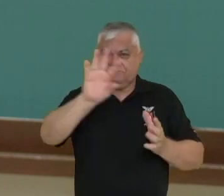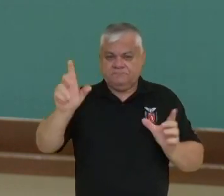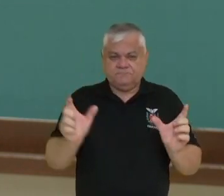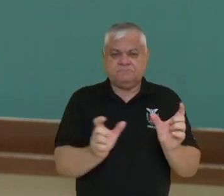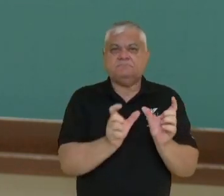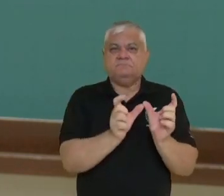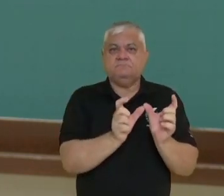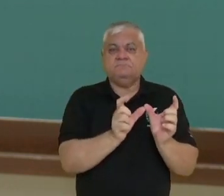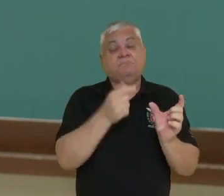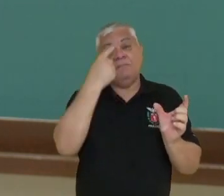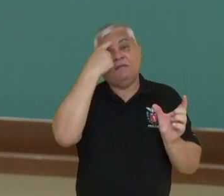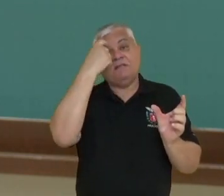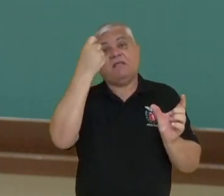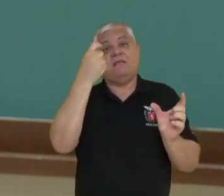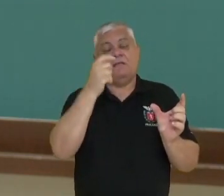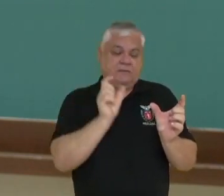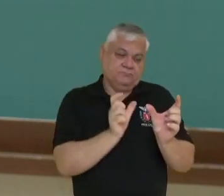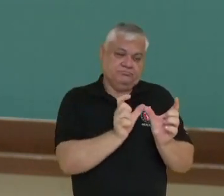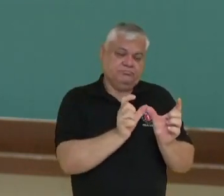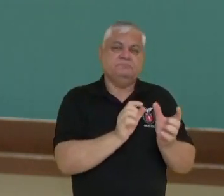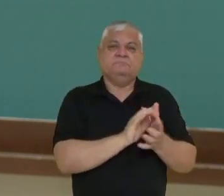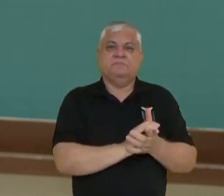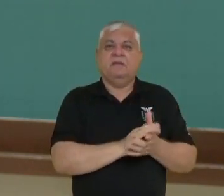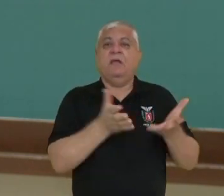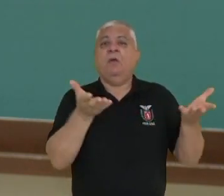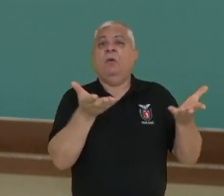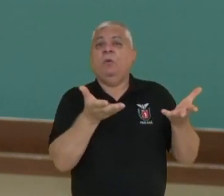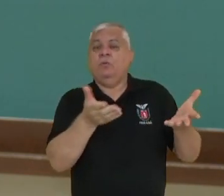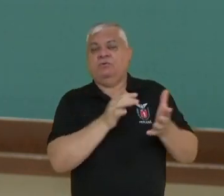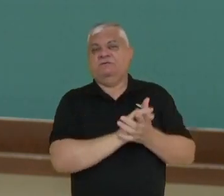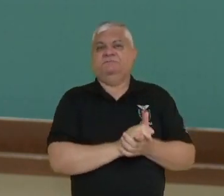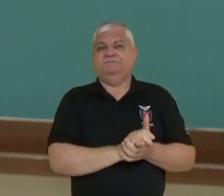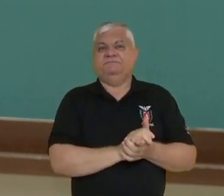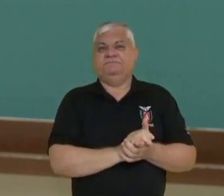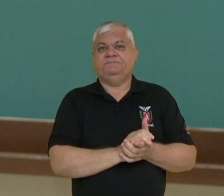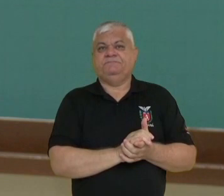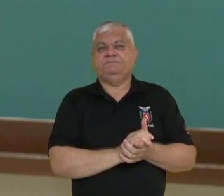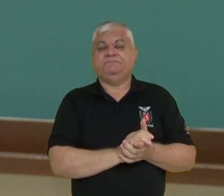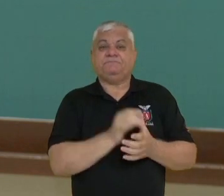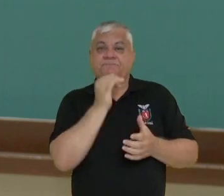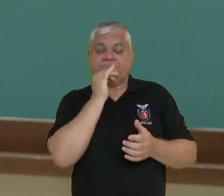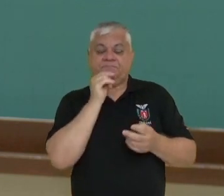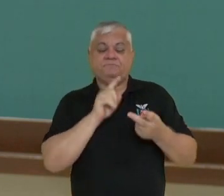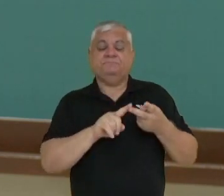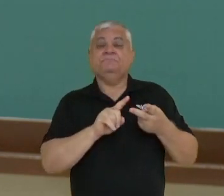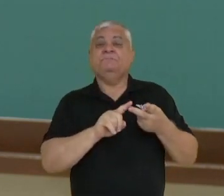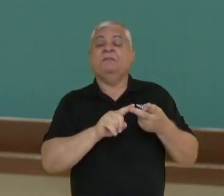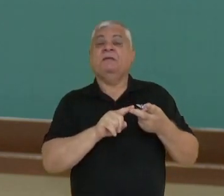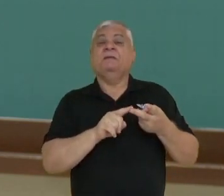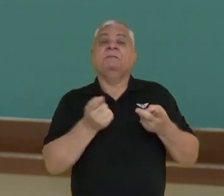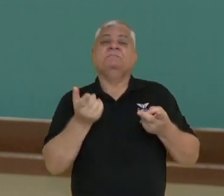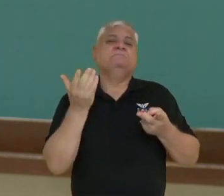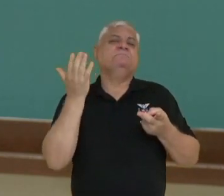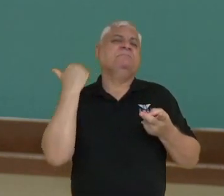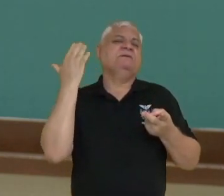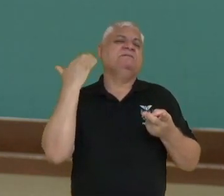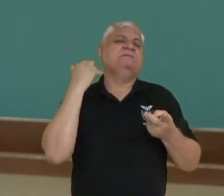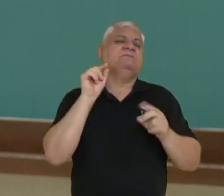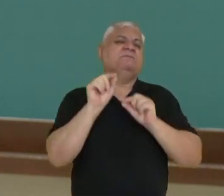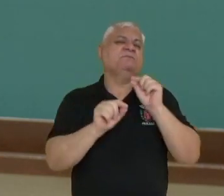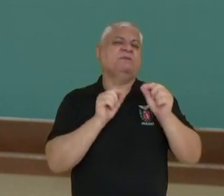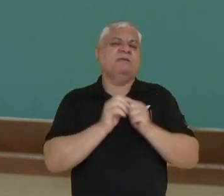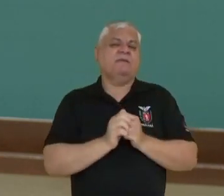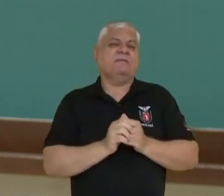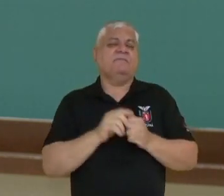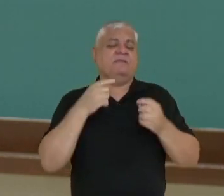passar uma ideia, De atualidade, por exemplo, Quando eu uso o pretérito, Eu tenho